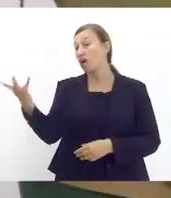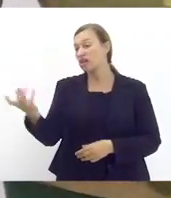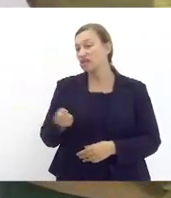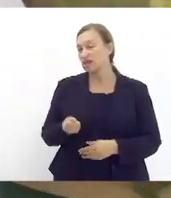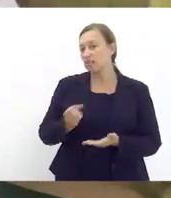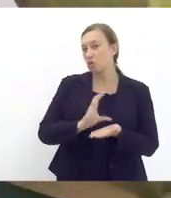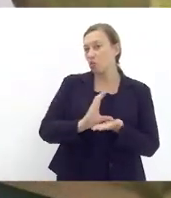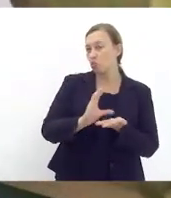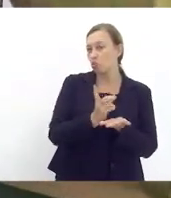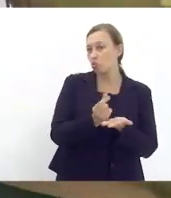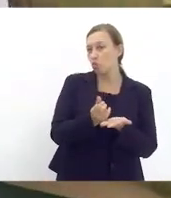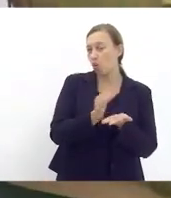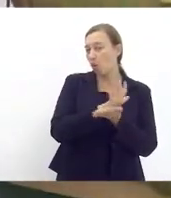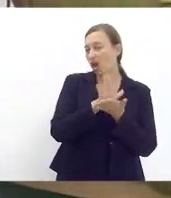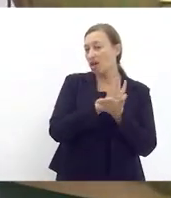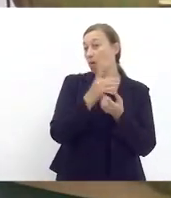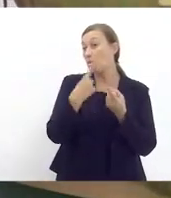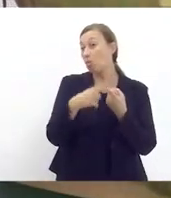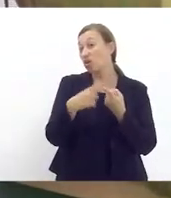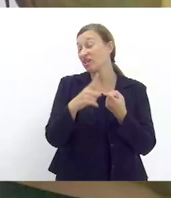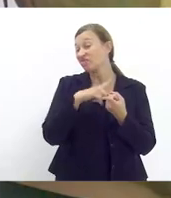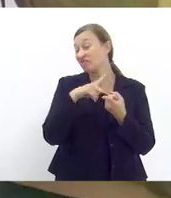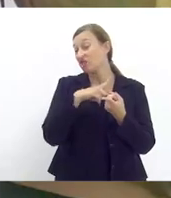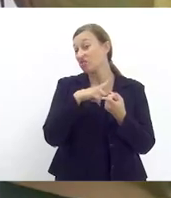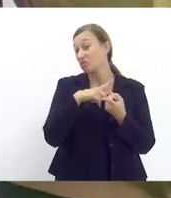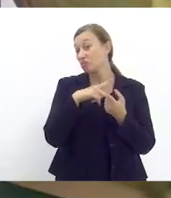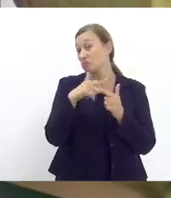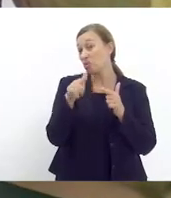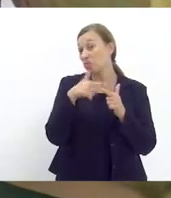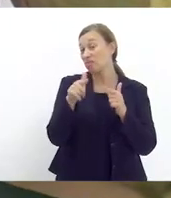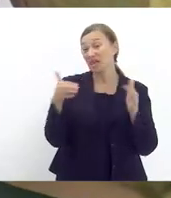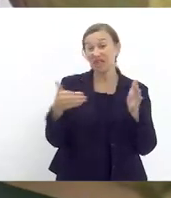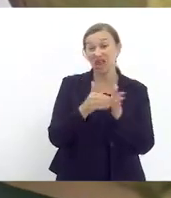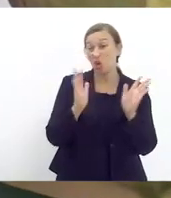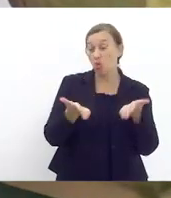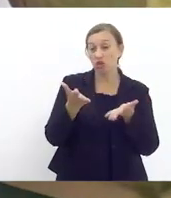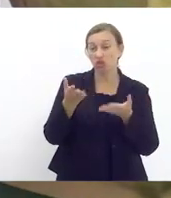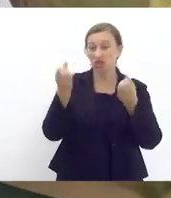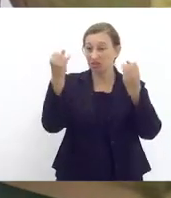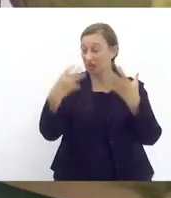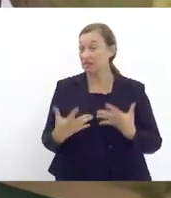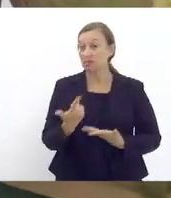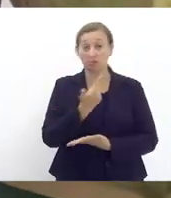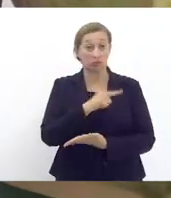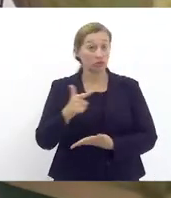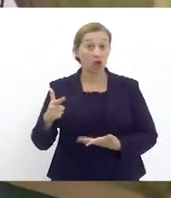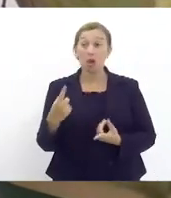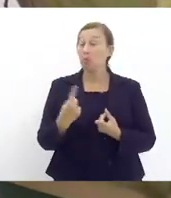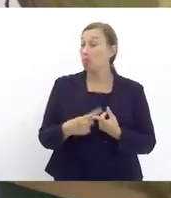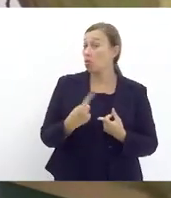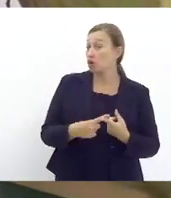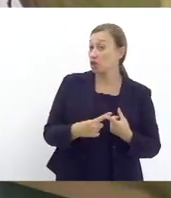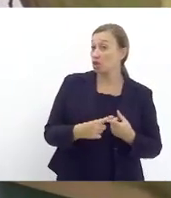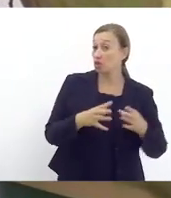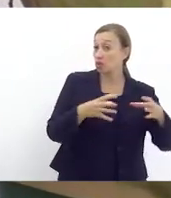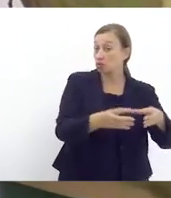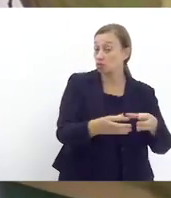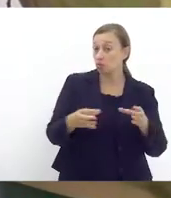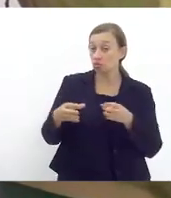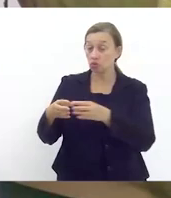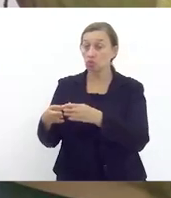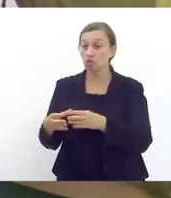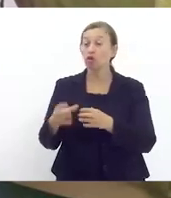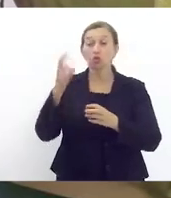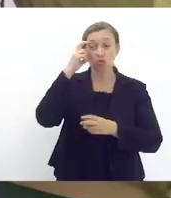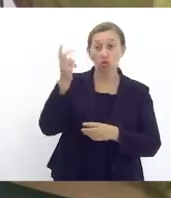nenhum recurso porque houve uma situação que até hoje não tem explicação porque os pontos de Cultura não recebe